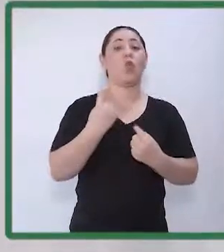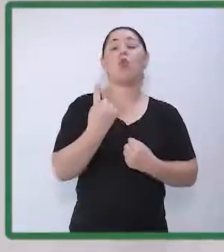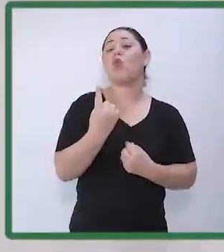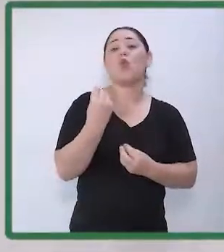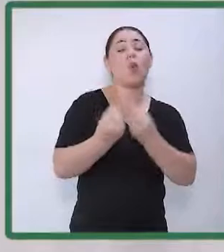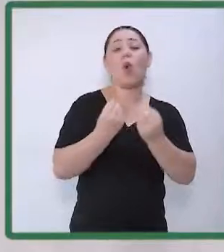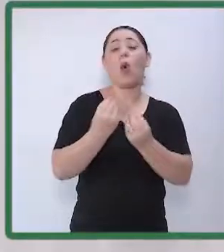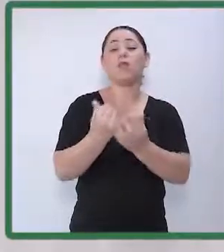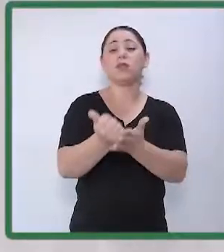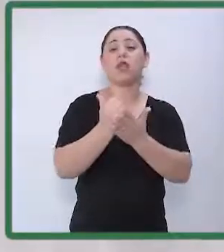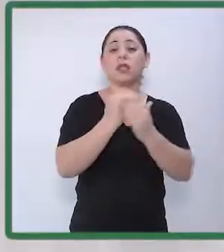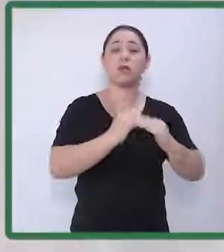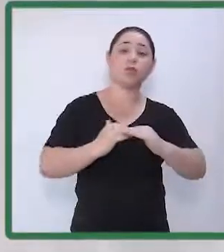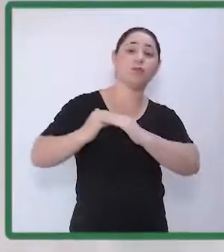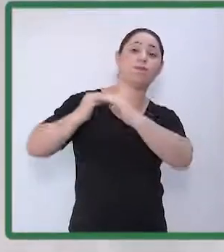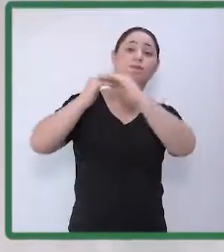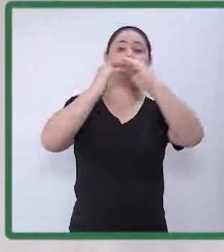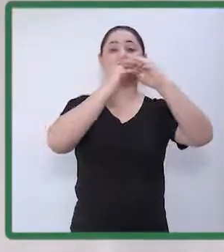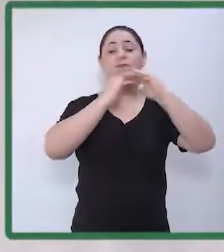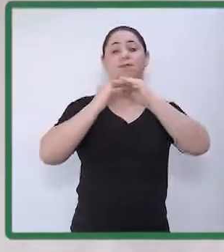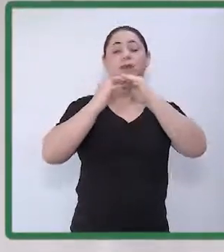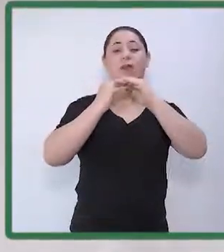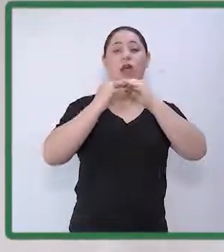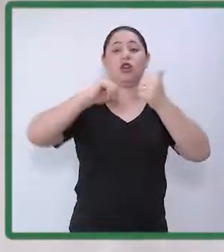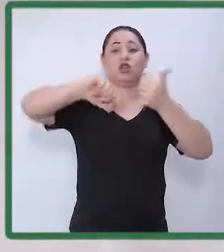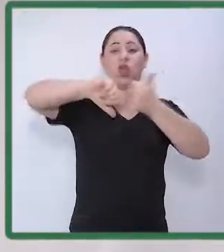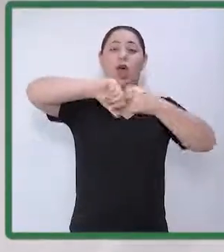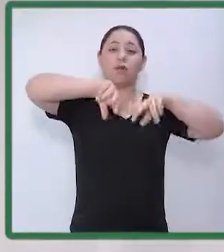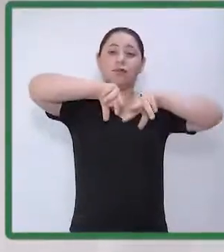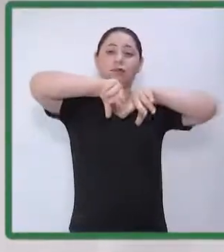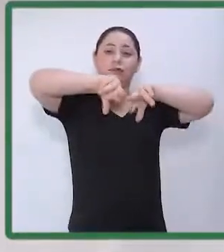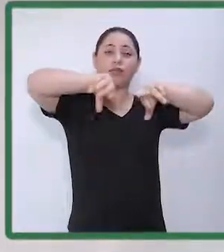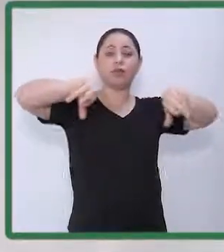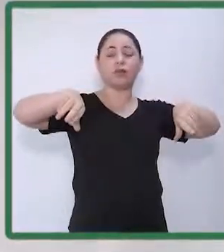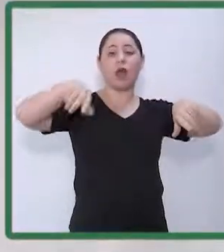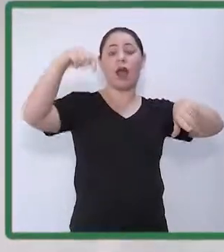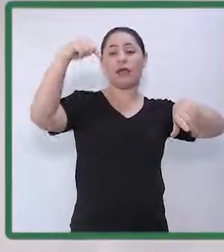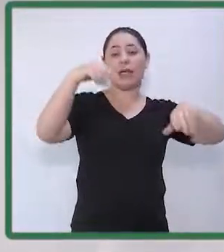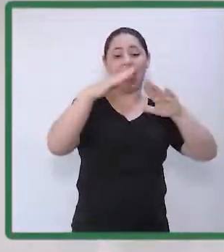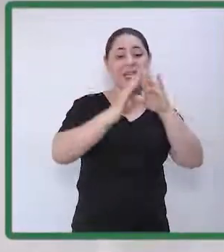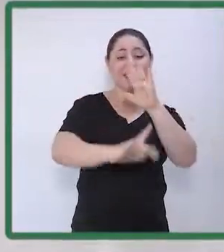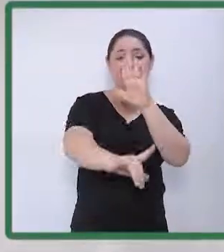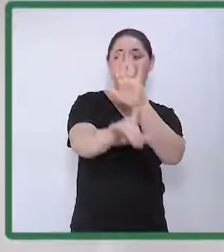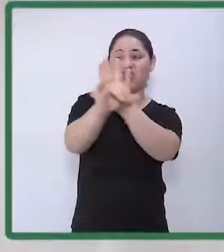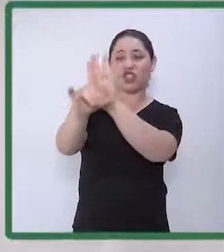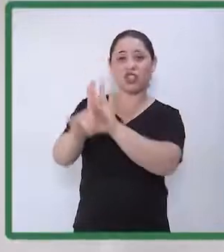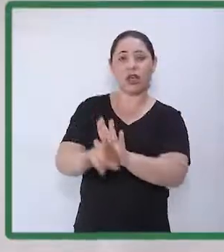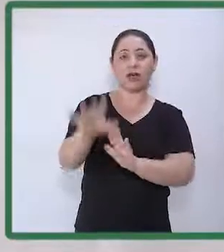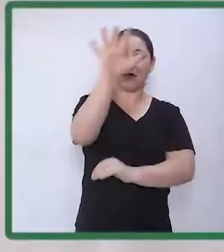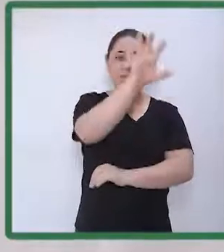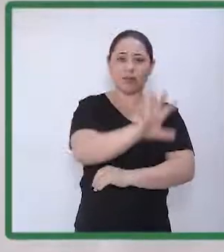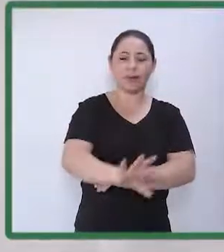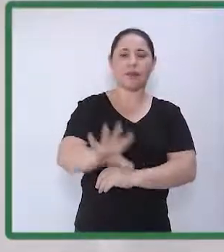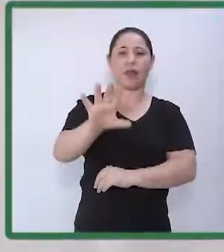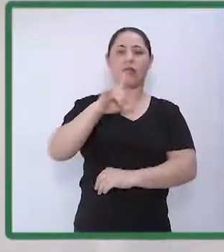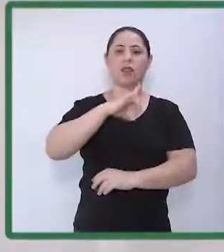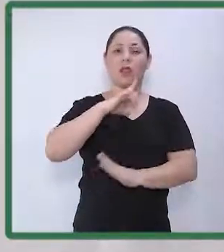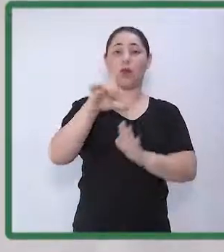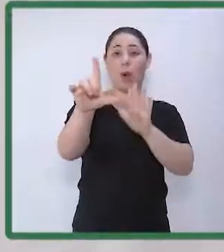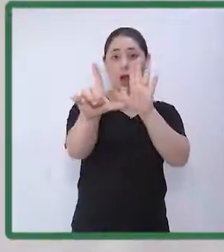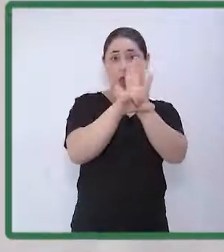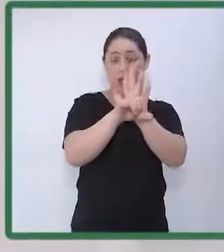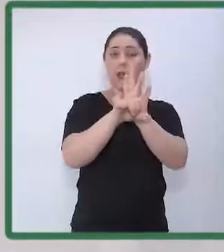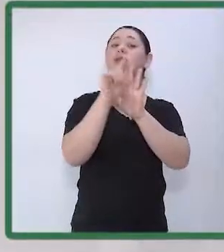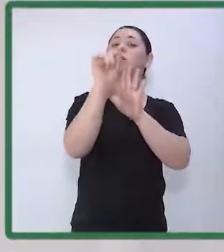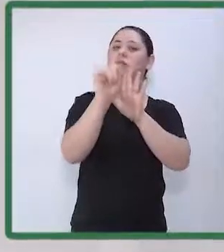forma de trazer a igualdade de gênero, a paridade de gênero para as casas legislativas. Nós temos que ter